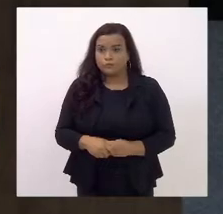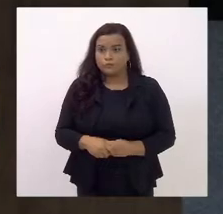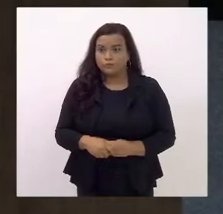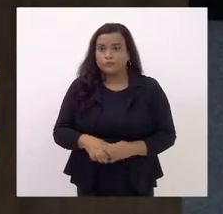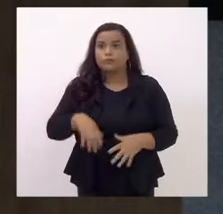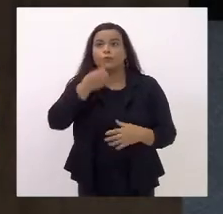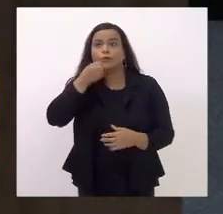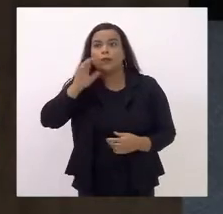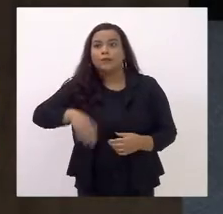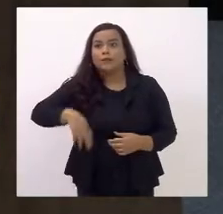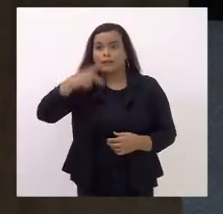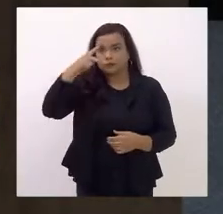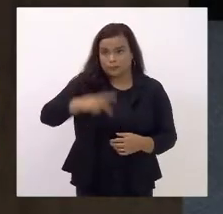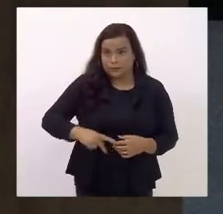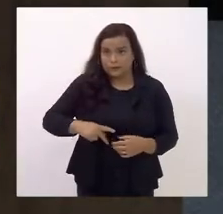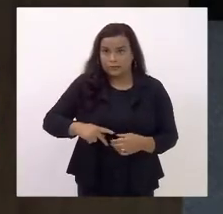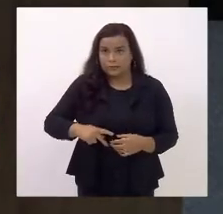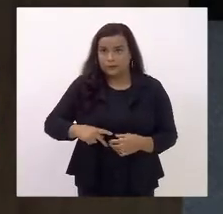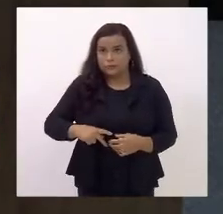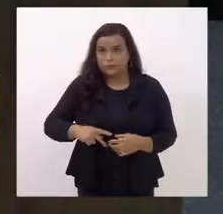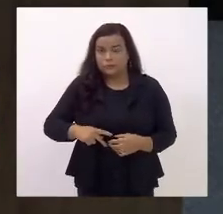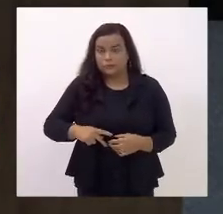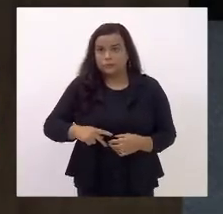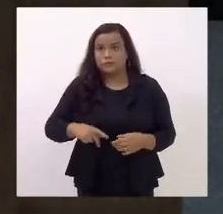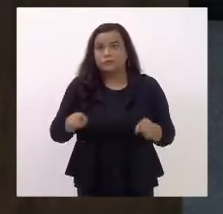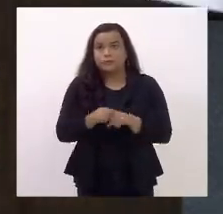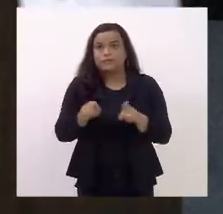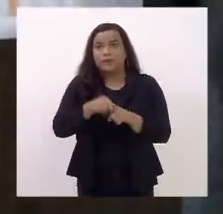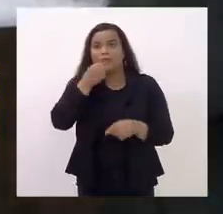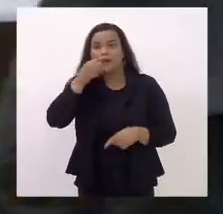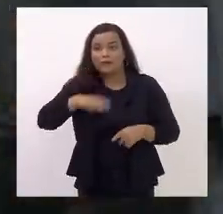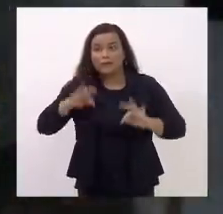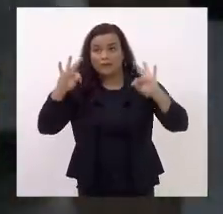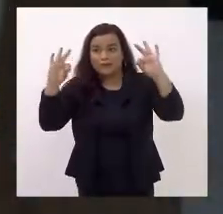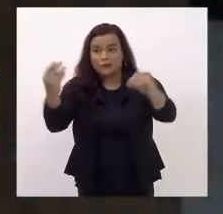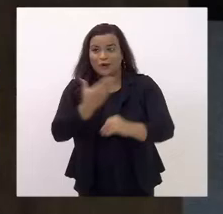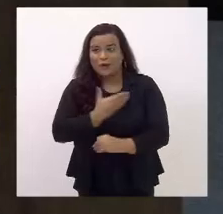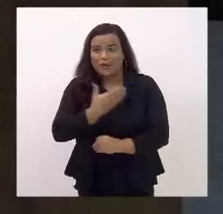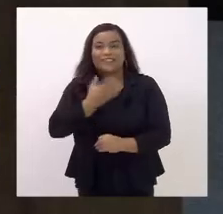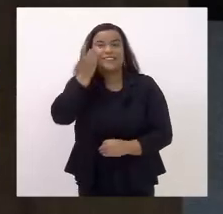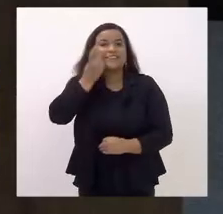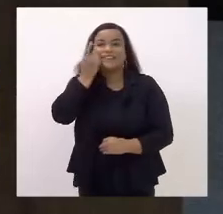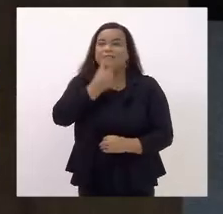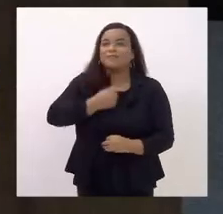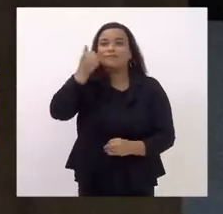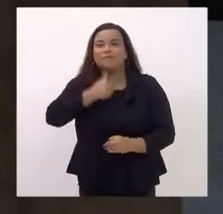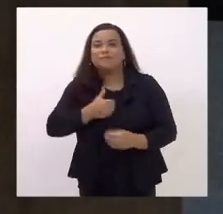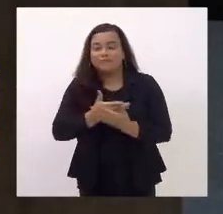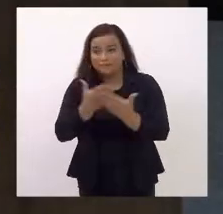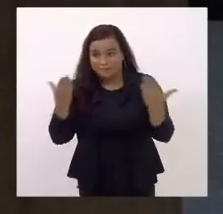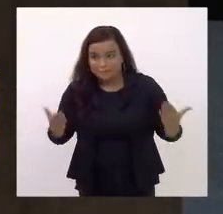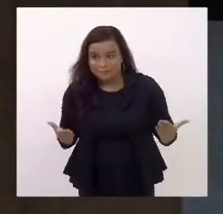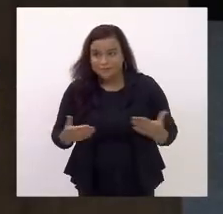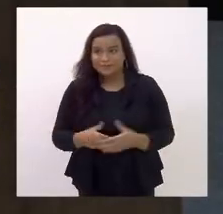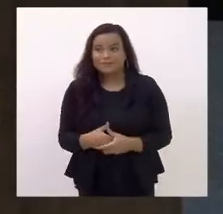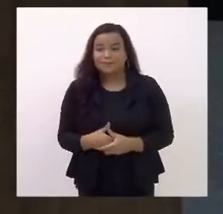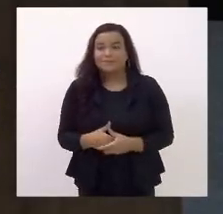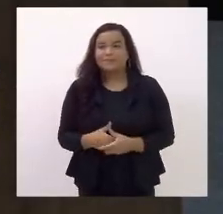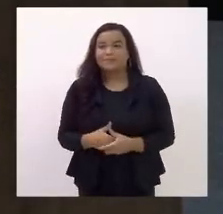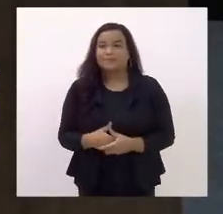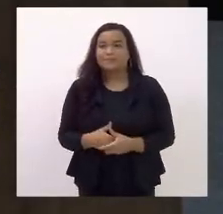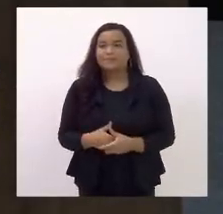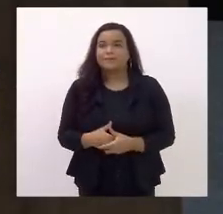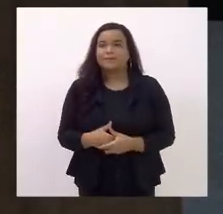Boa tarde, presidente, boa tarde, nobres e caros colegas, deputados e deputadas. Peço aqui,